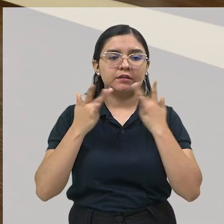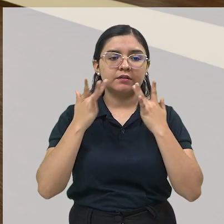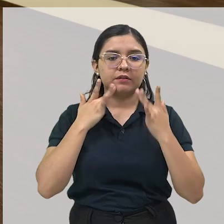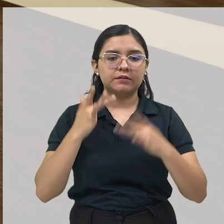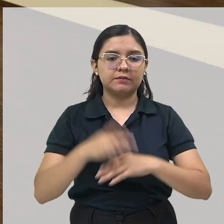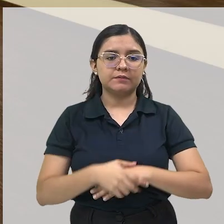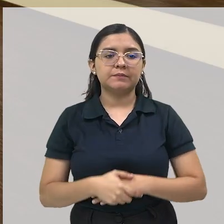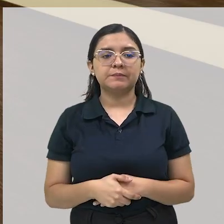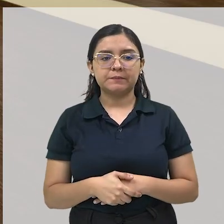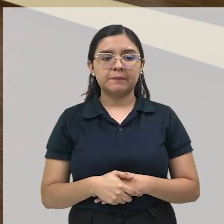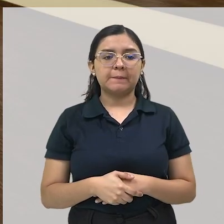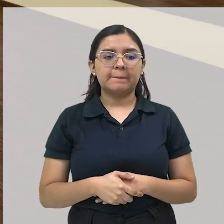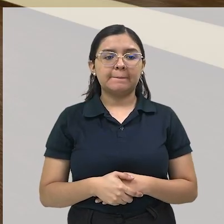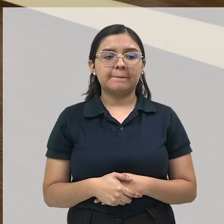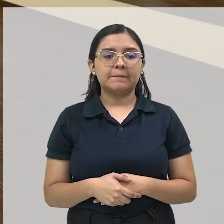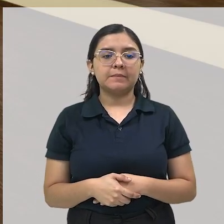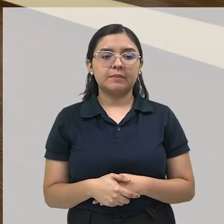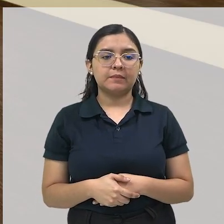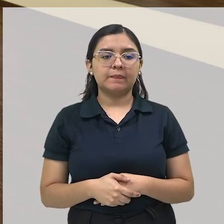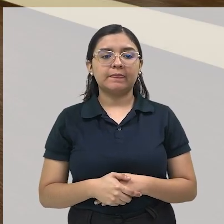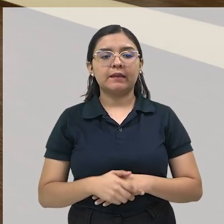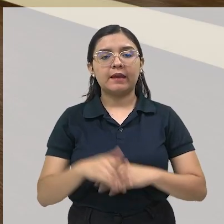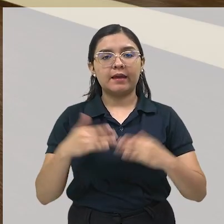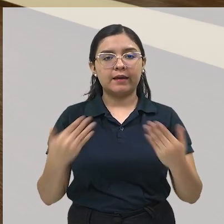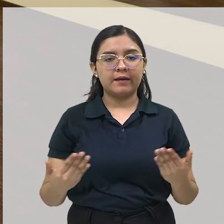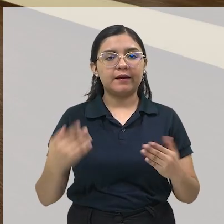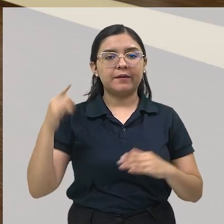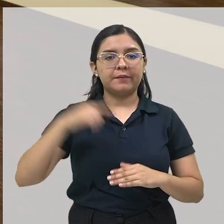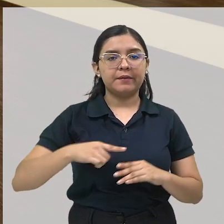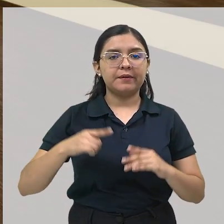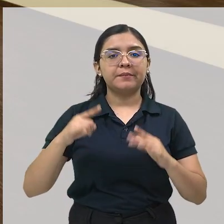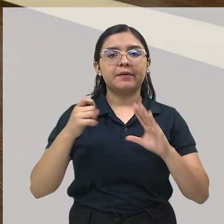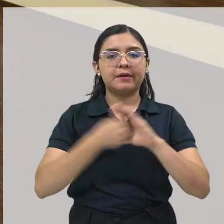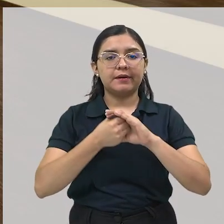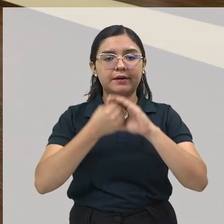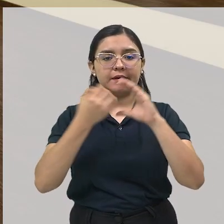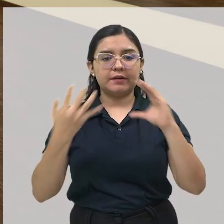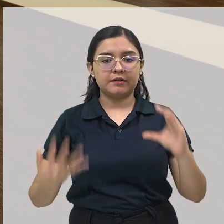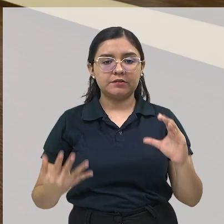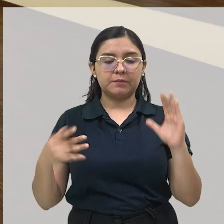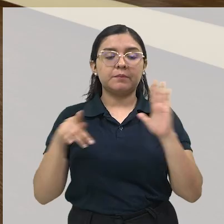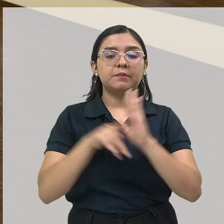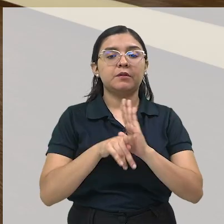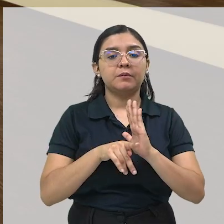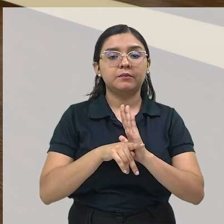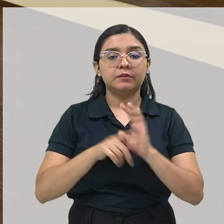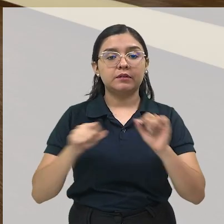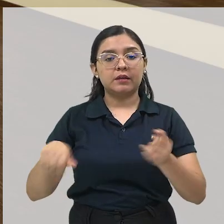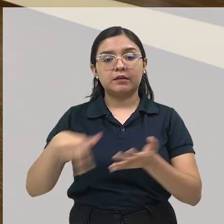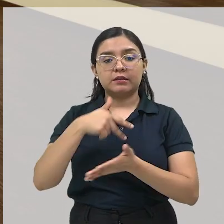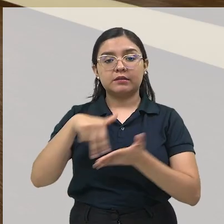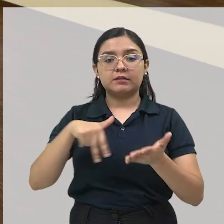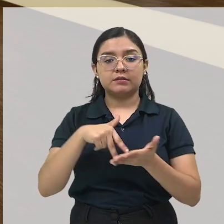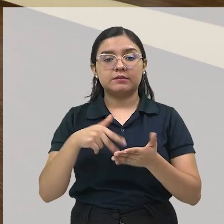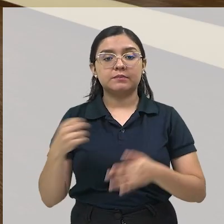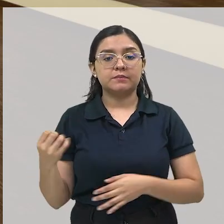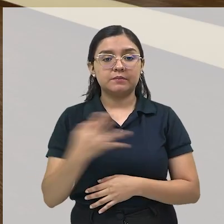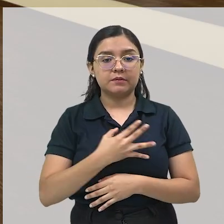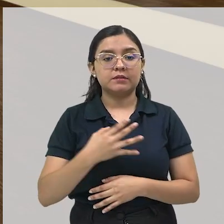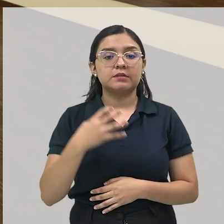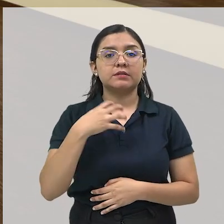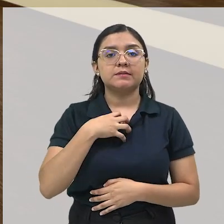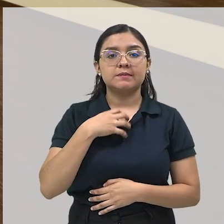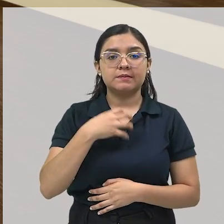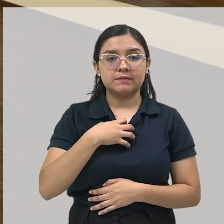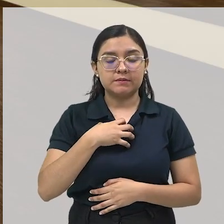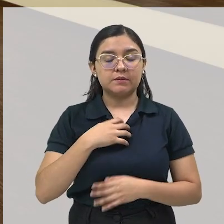teatralidade. Então essa também é uma característica, né, da dança moderna. Esse sentimento,